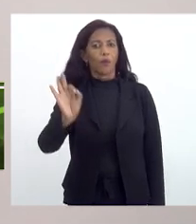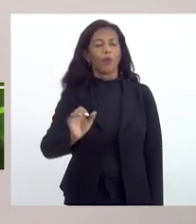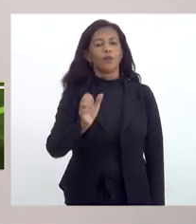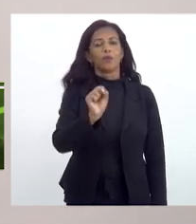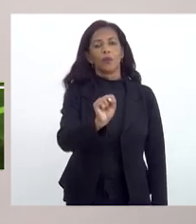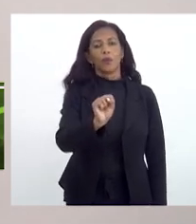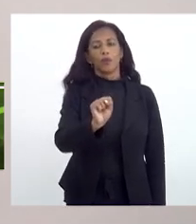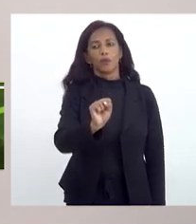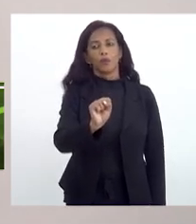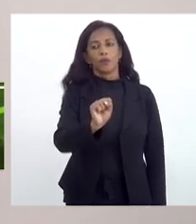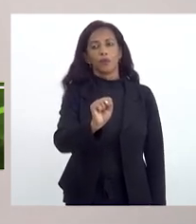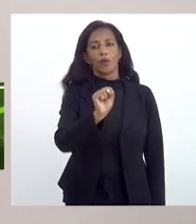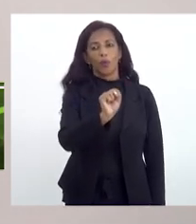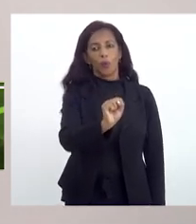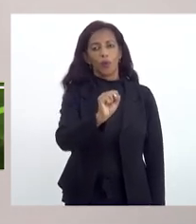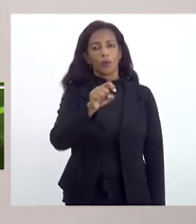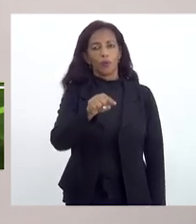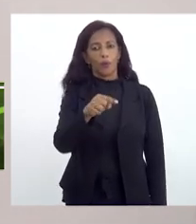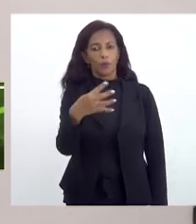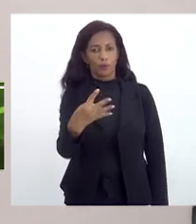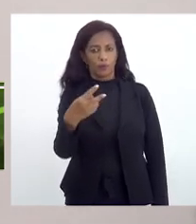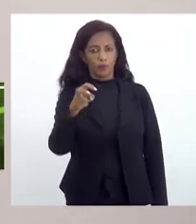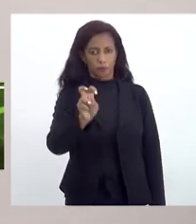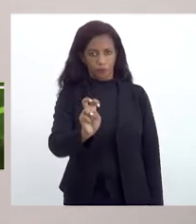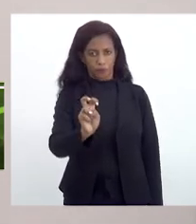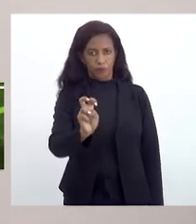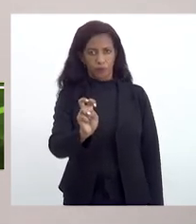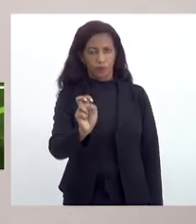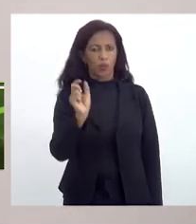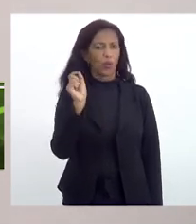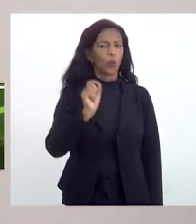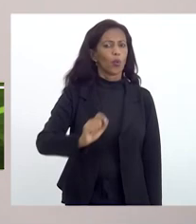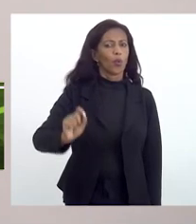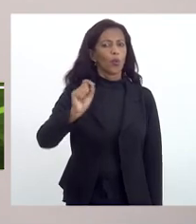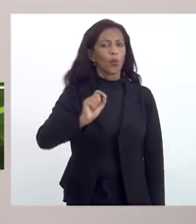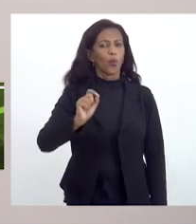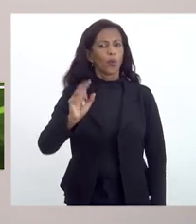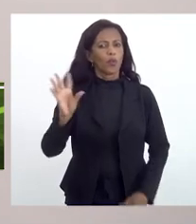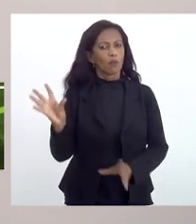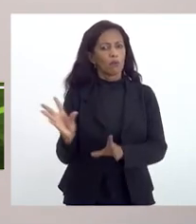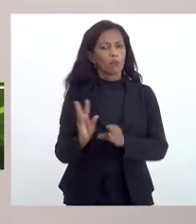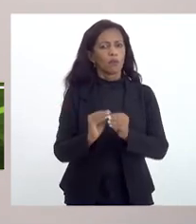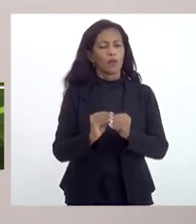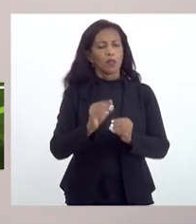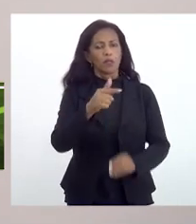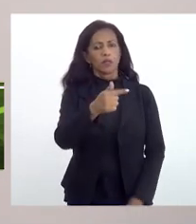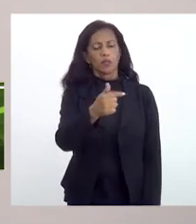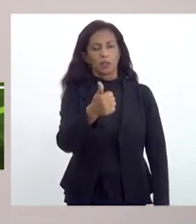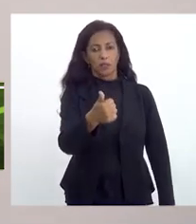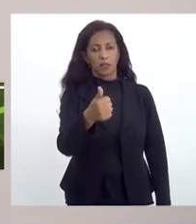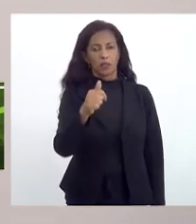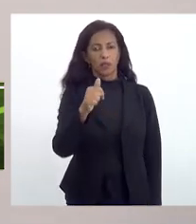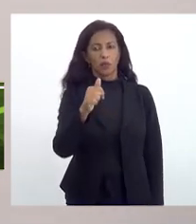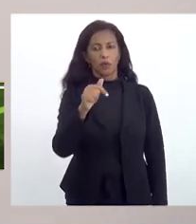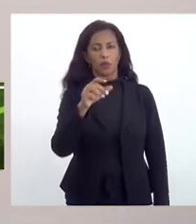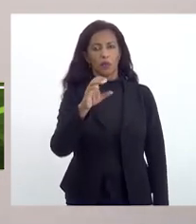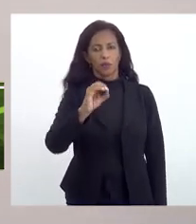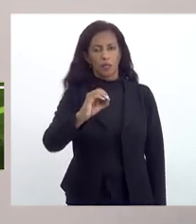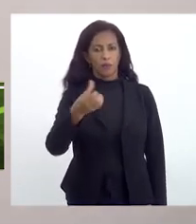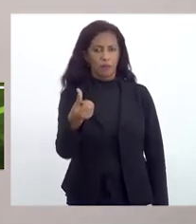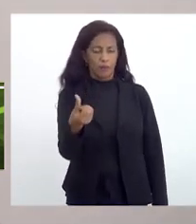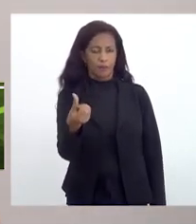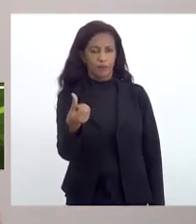,45, o que perfazeria um total de 71,06.